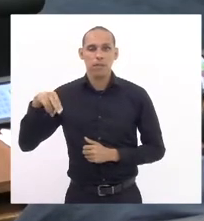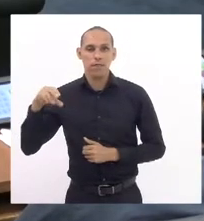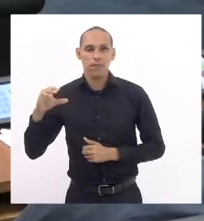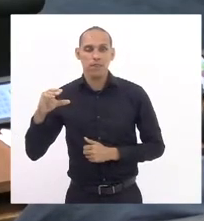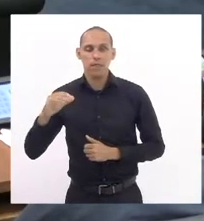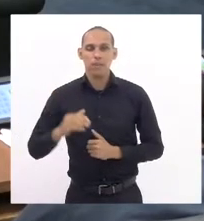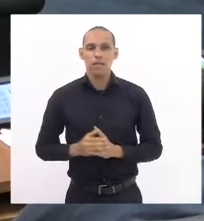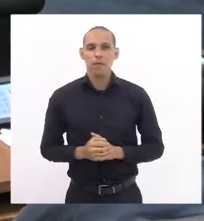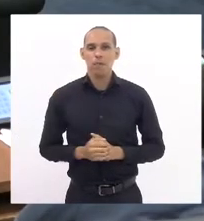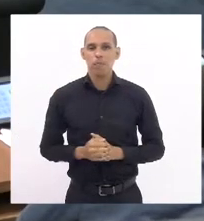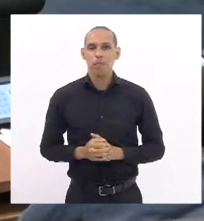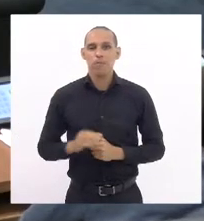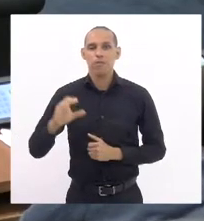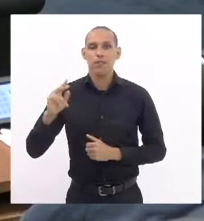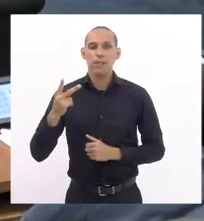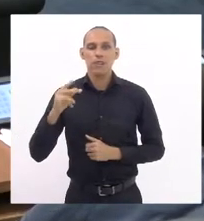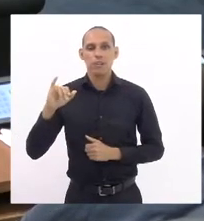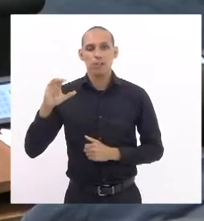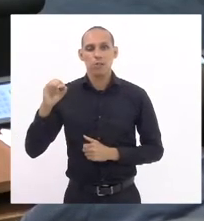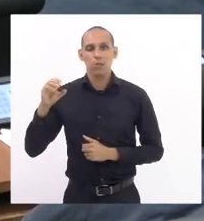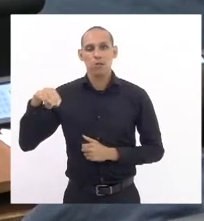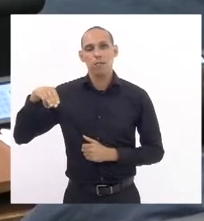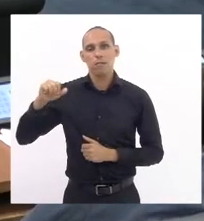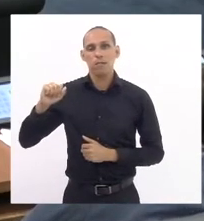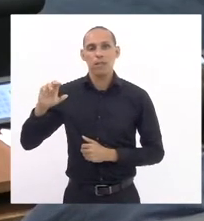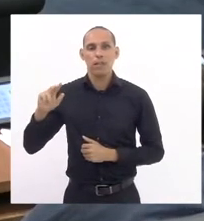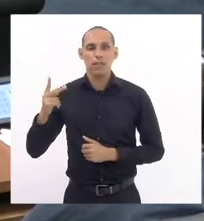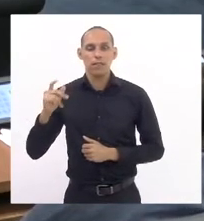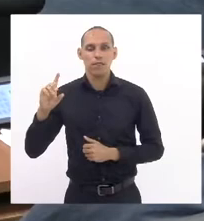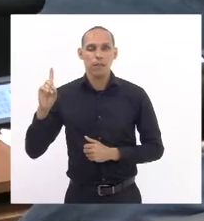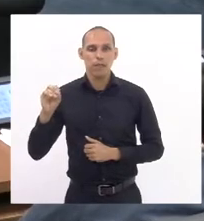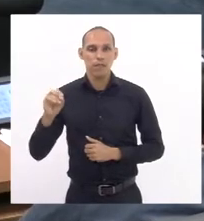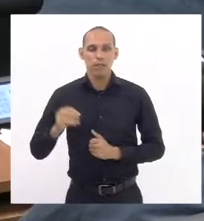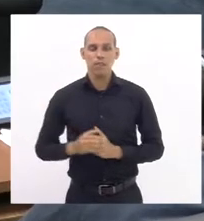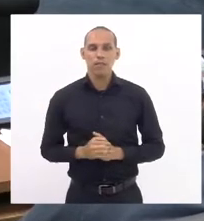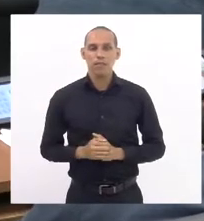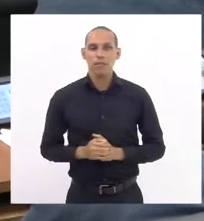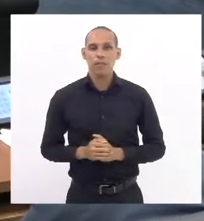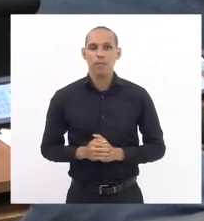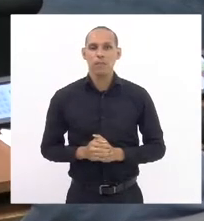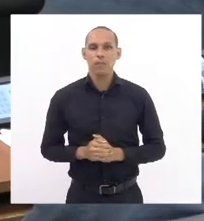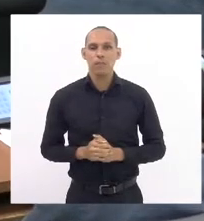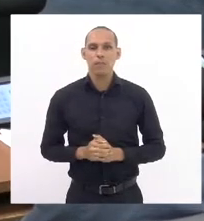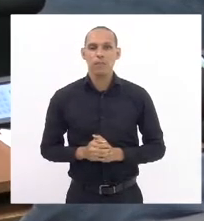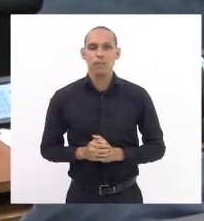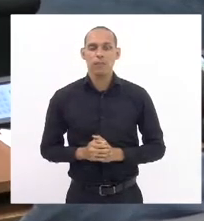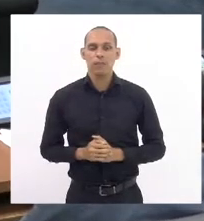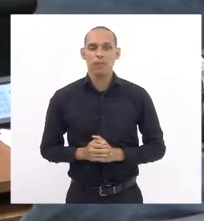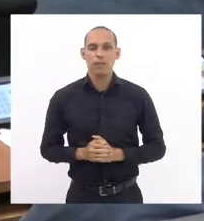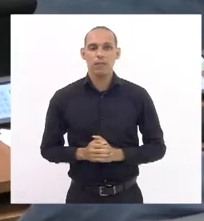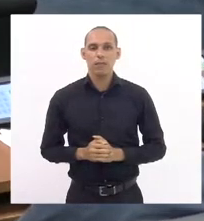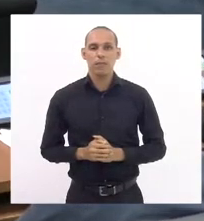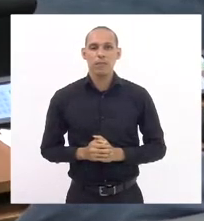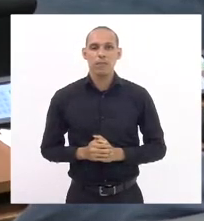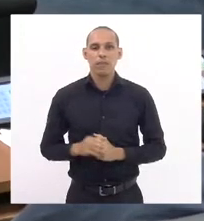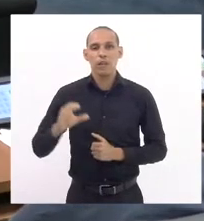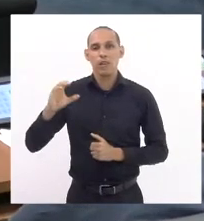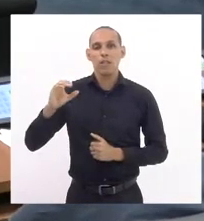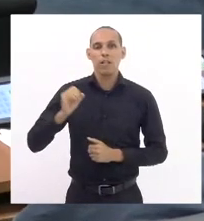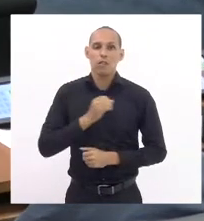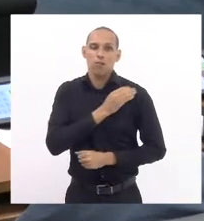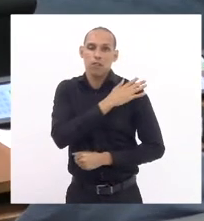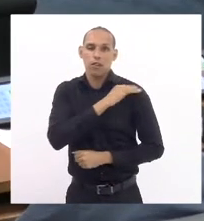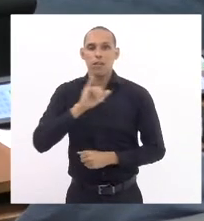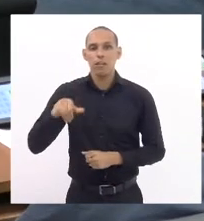deputado Carlos Mink, deputado Chico Machado, deputado Chico Machado, deputado Coronel